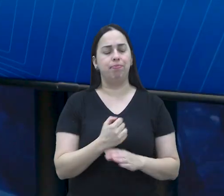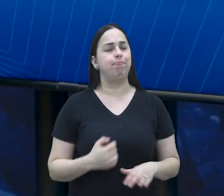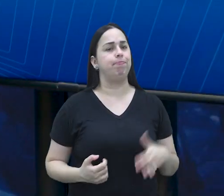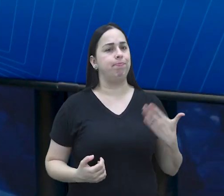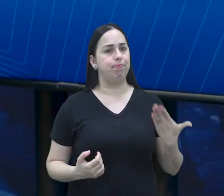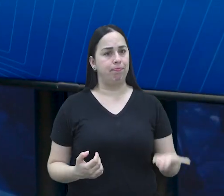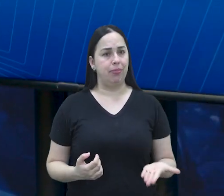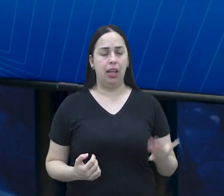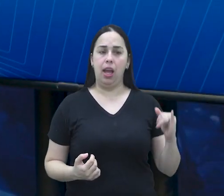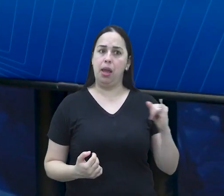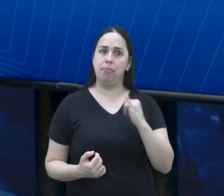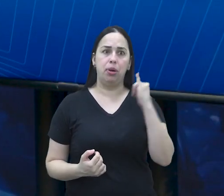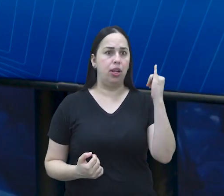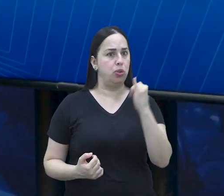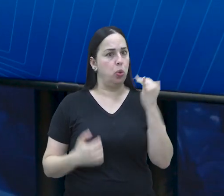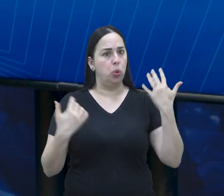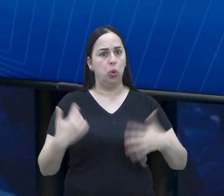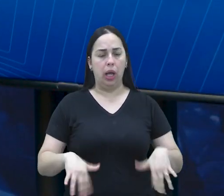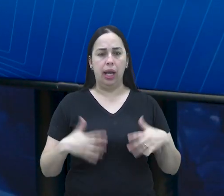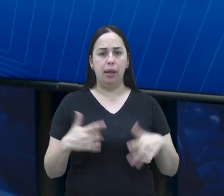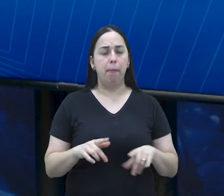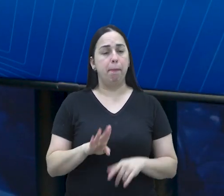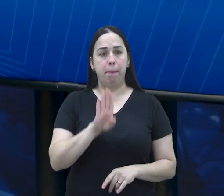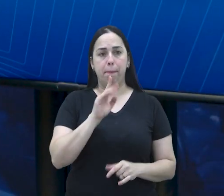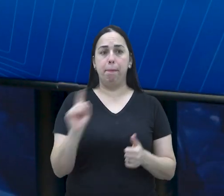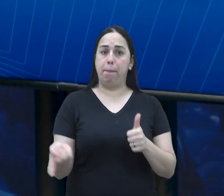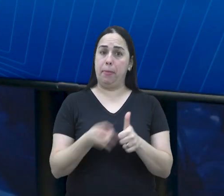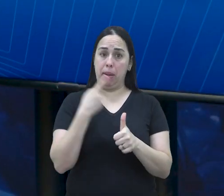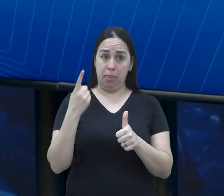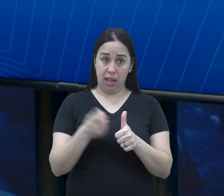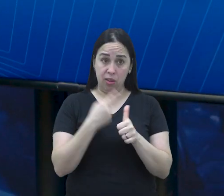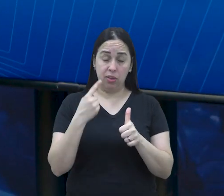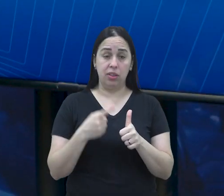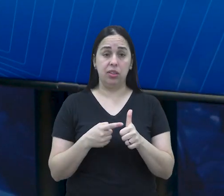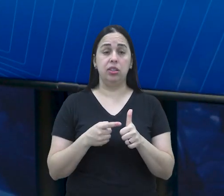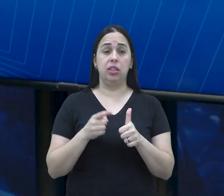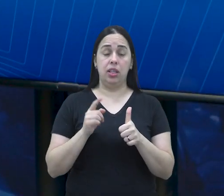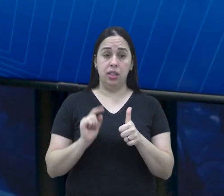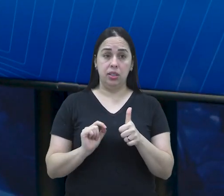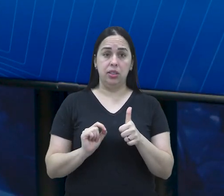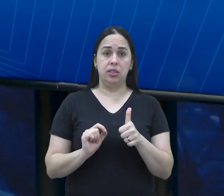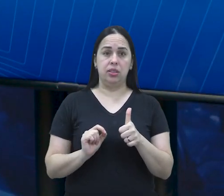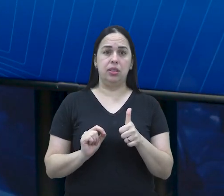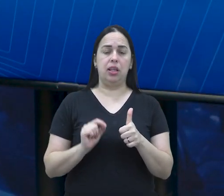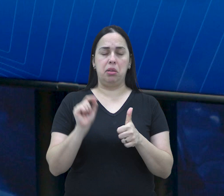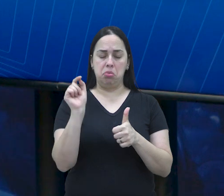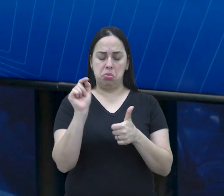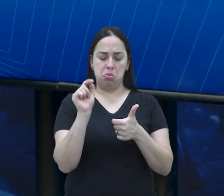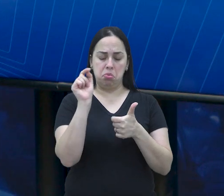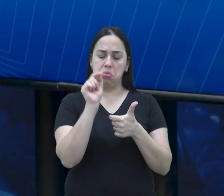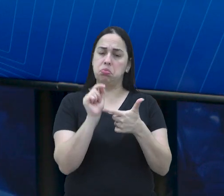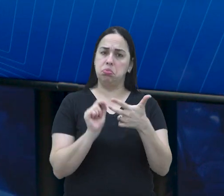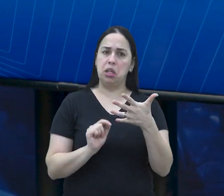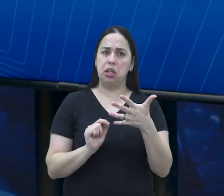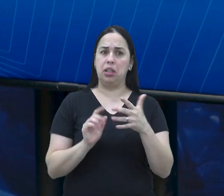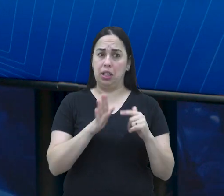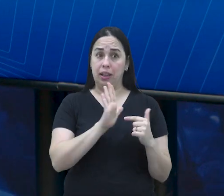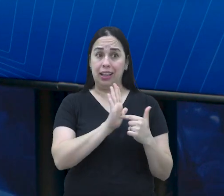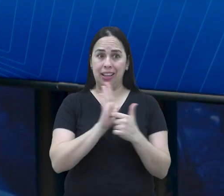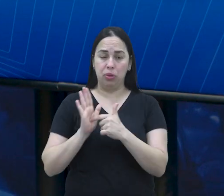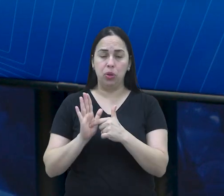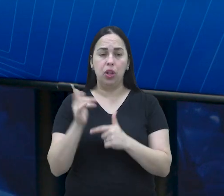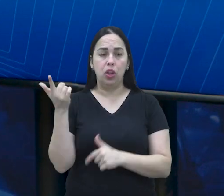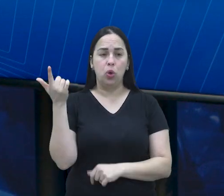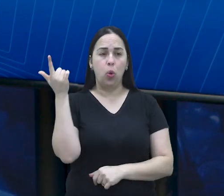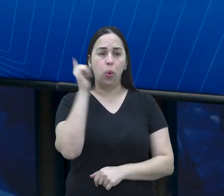A importância é múltipla, né? Primeiramente, né, a gente já faz aí, já através dessas denúncias, a